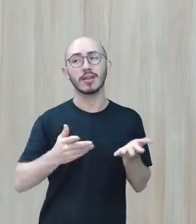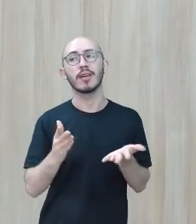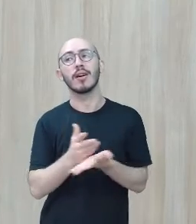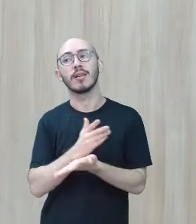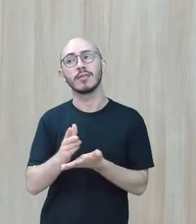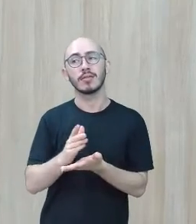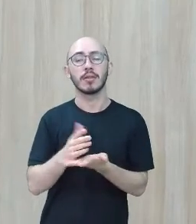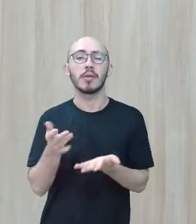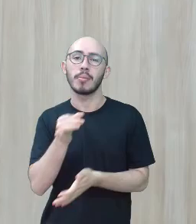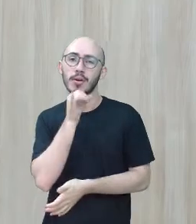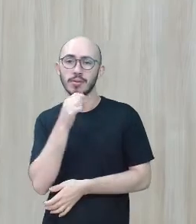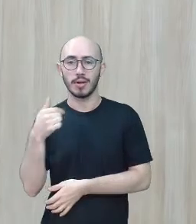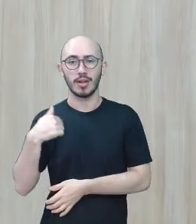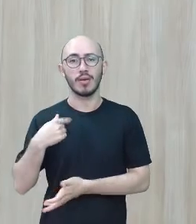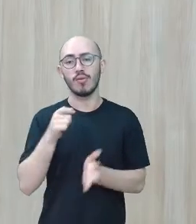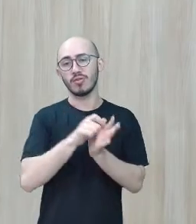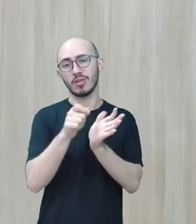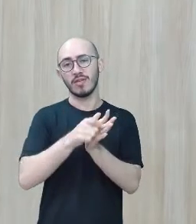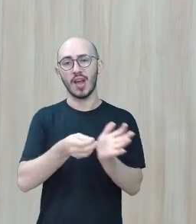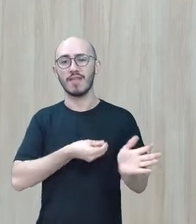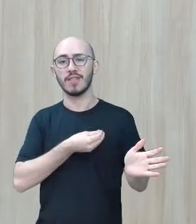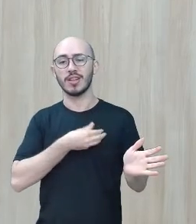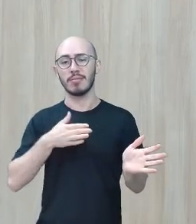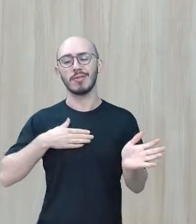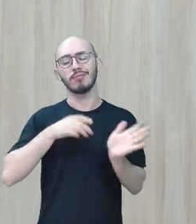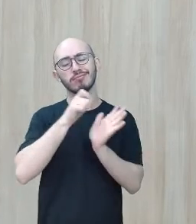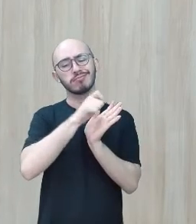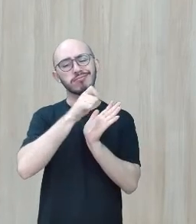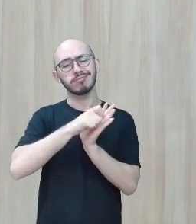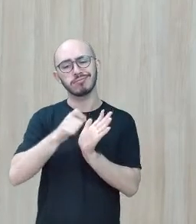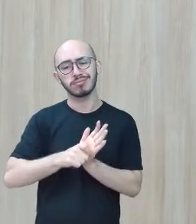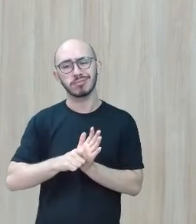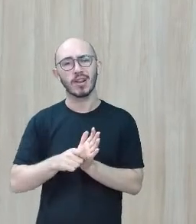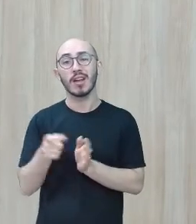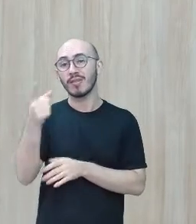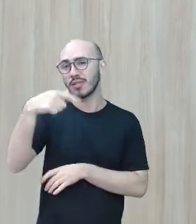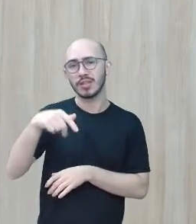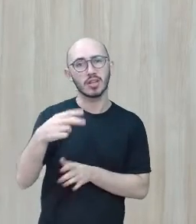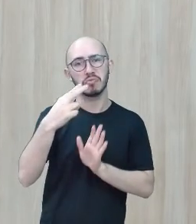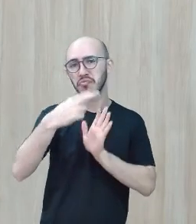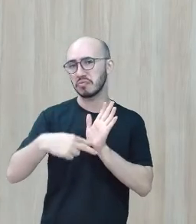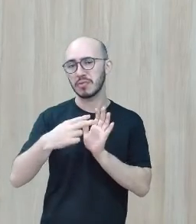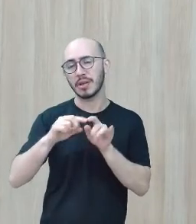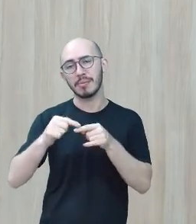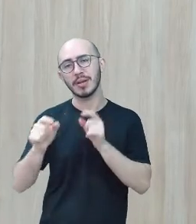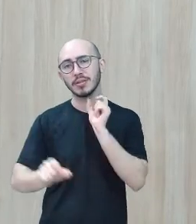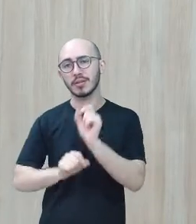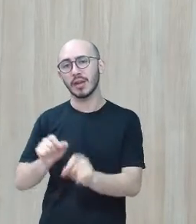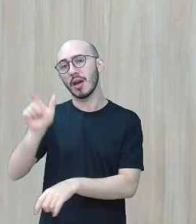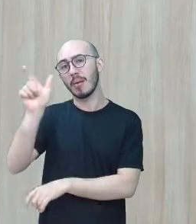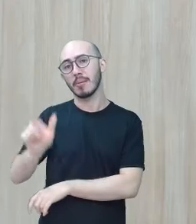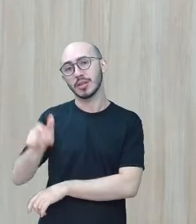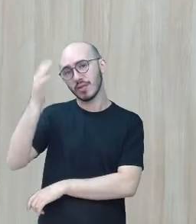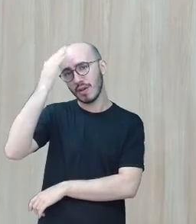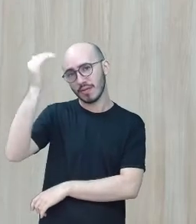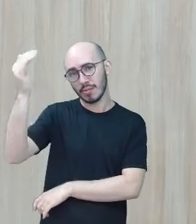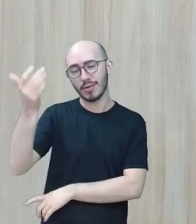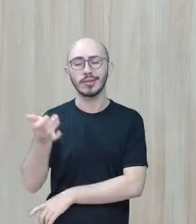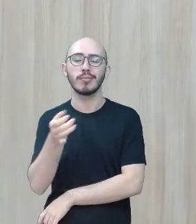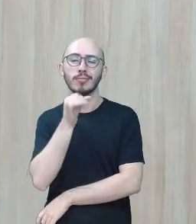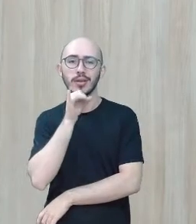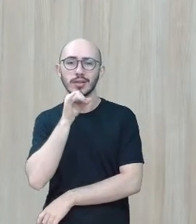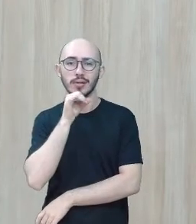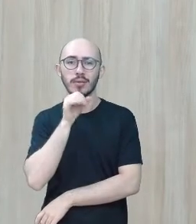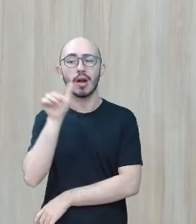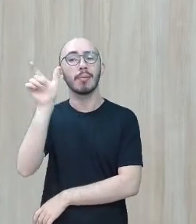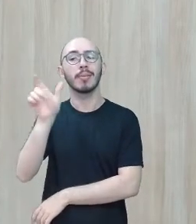eu for escrever minha vida, vocês não leiam. Mas talvez, se, sei lá, Neymar escrever sobre a vida dele, talvez vocês leiam.